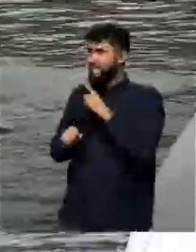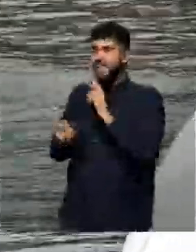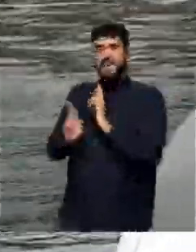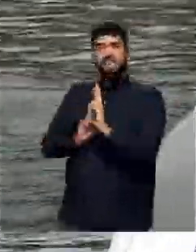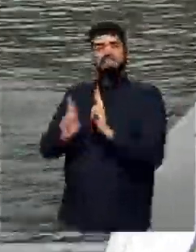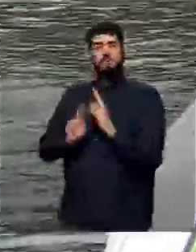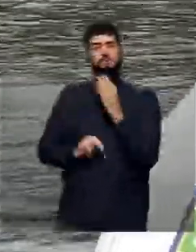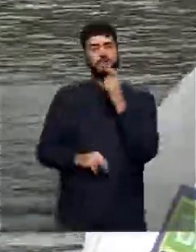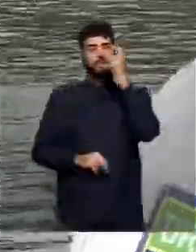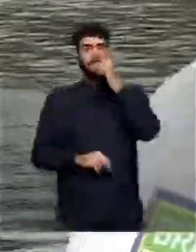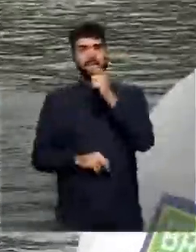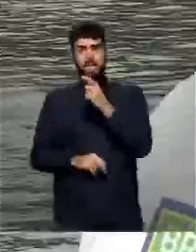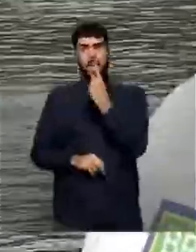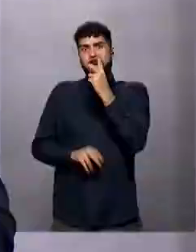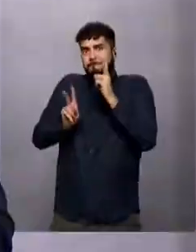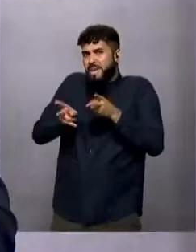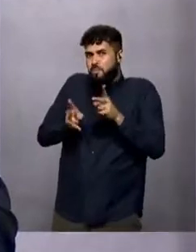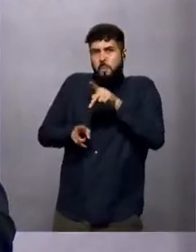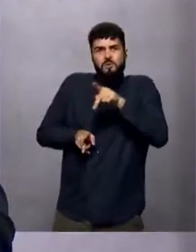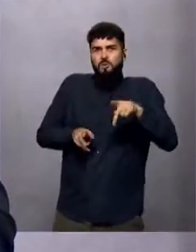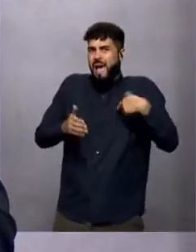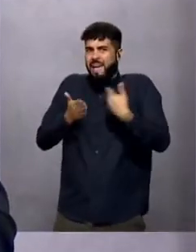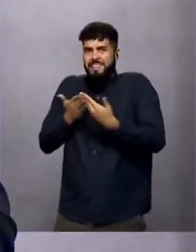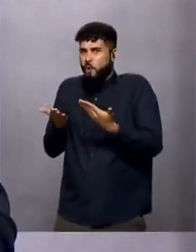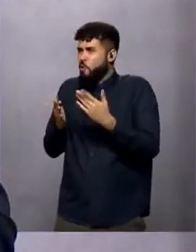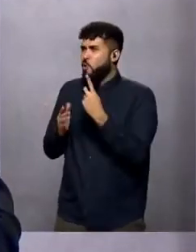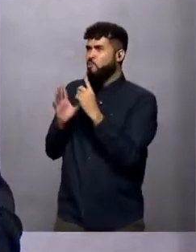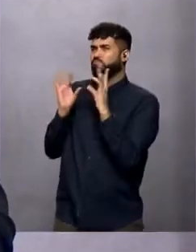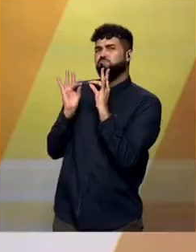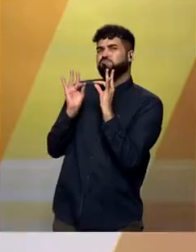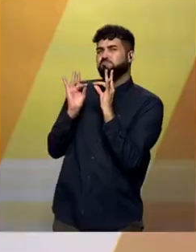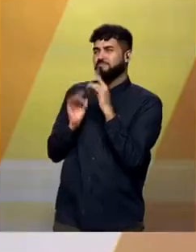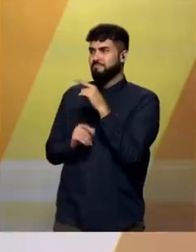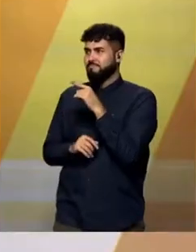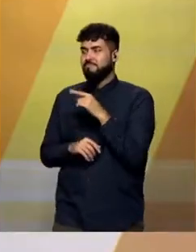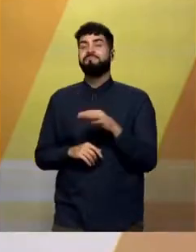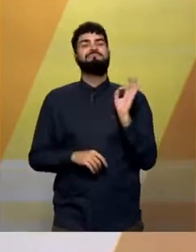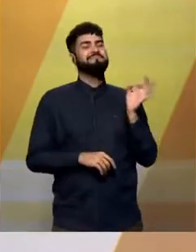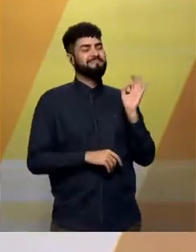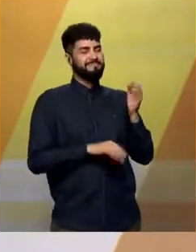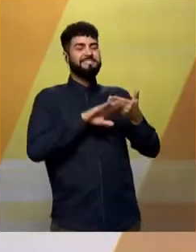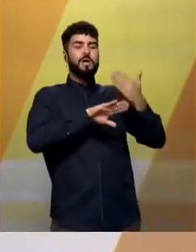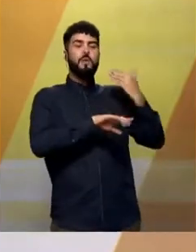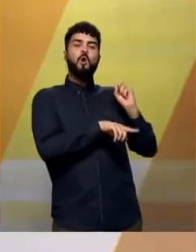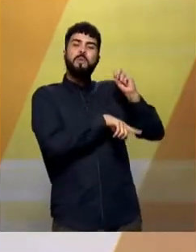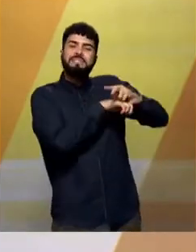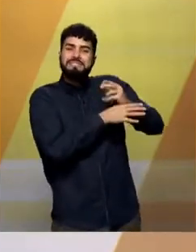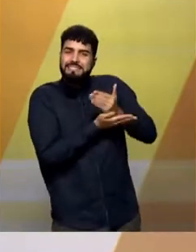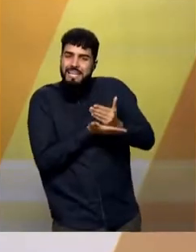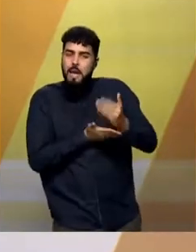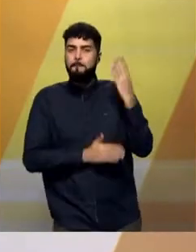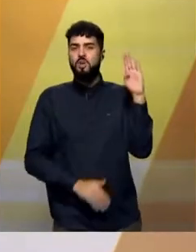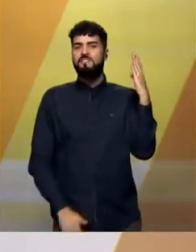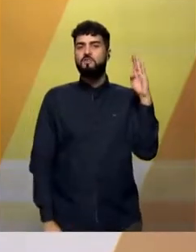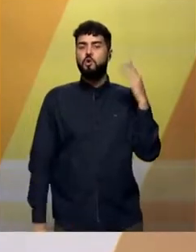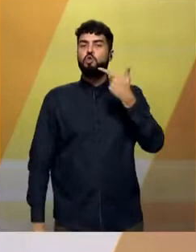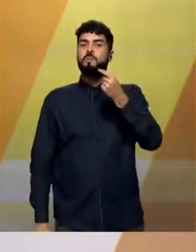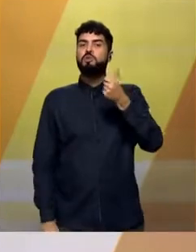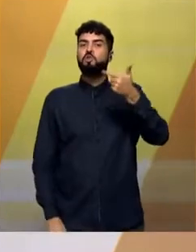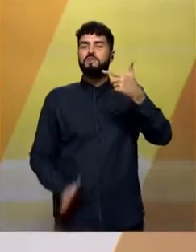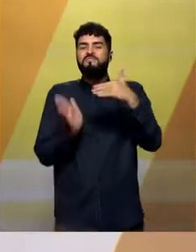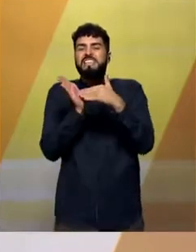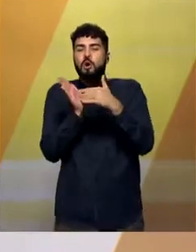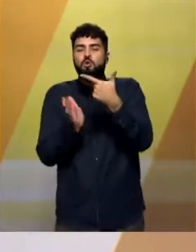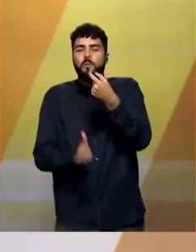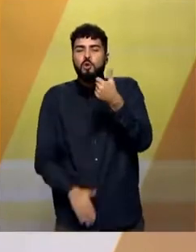muito interessante sempre o mesmo técnico né Se desde que eu comecei no Botafogo em 2012 no final de 2012 Eu